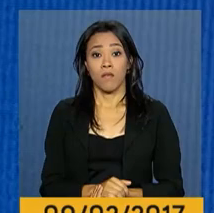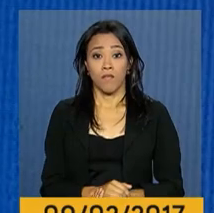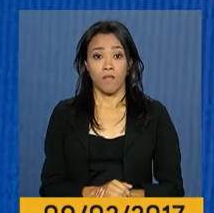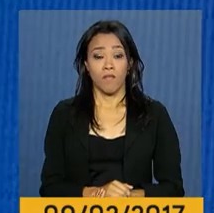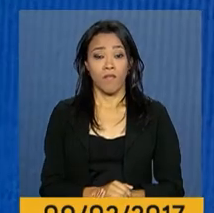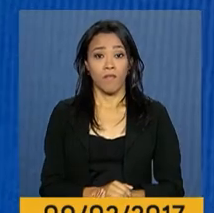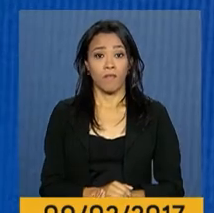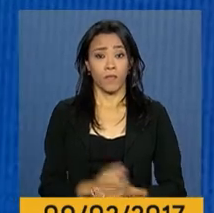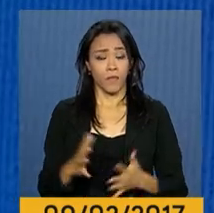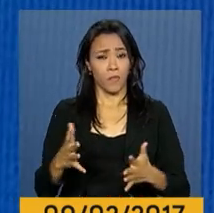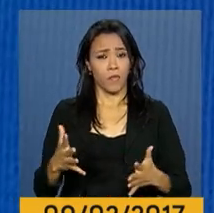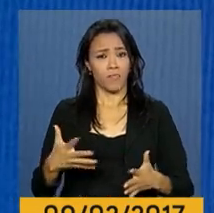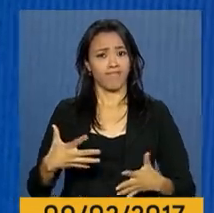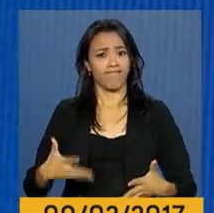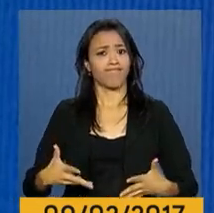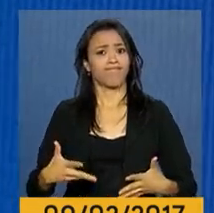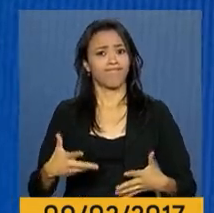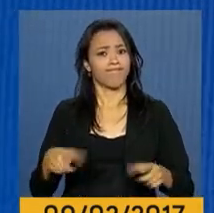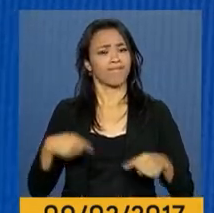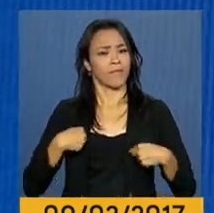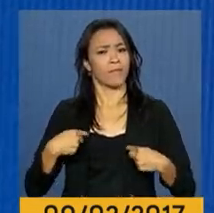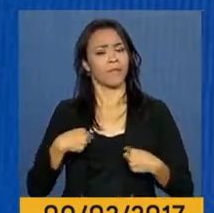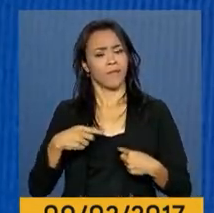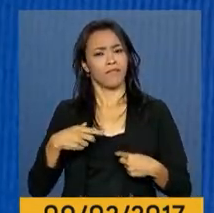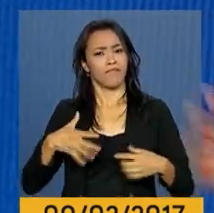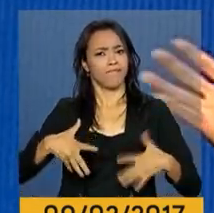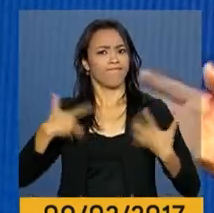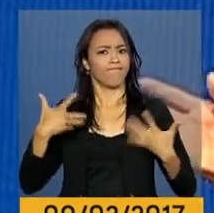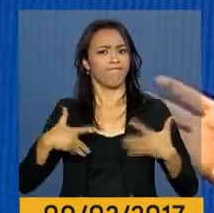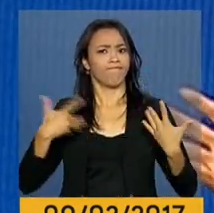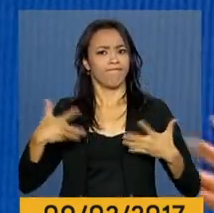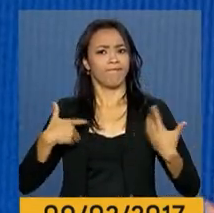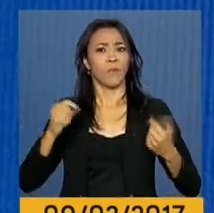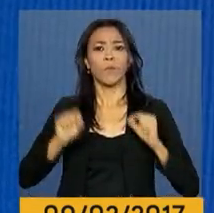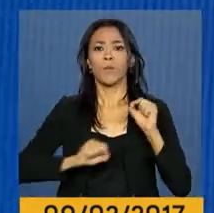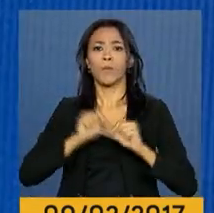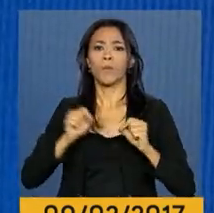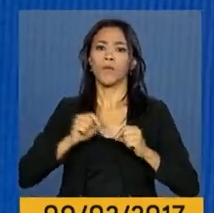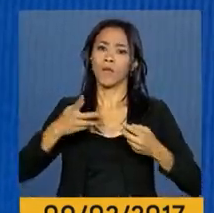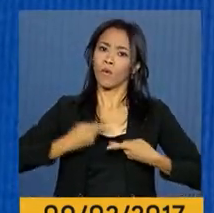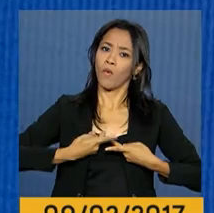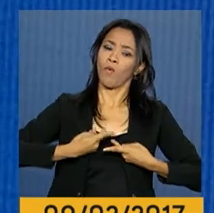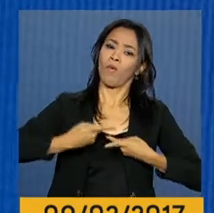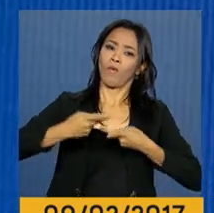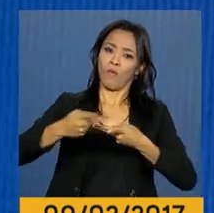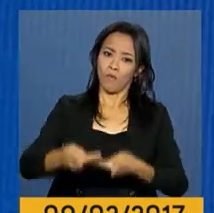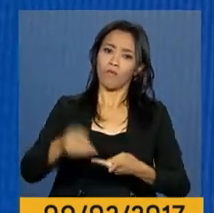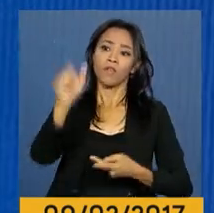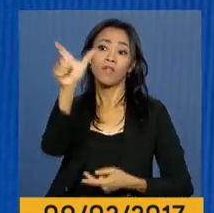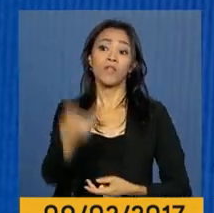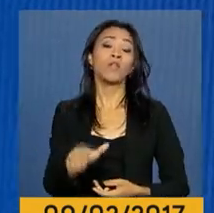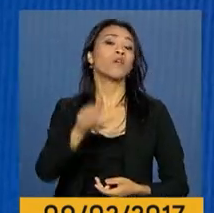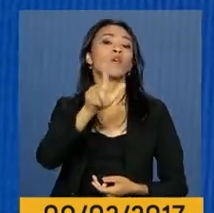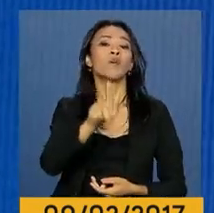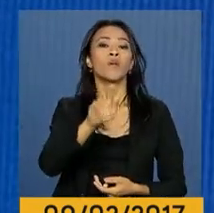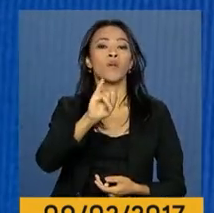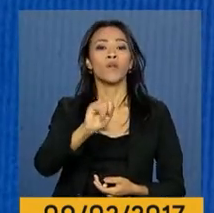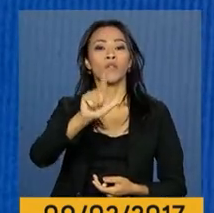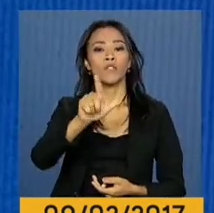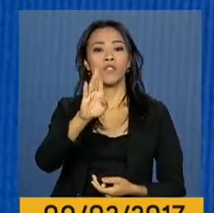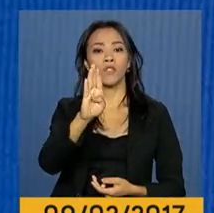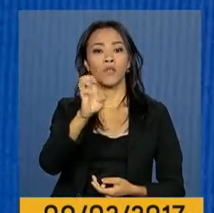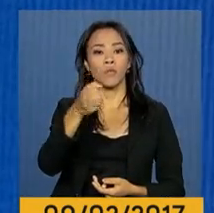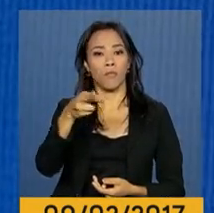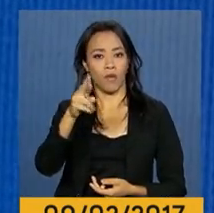alegria cívica e pessoal o convite que me fez o Gilberto para estar